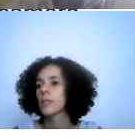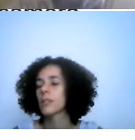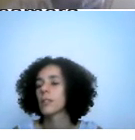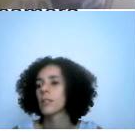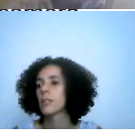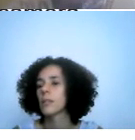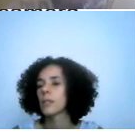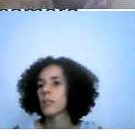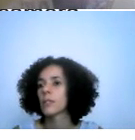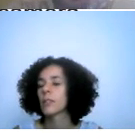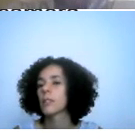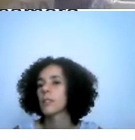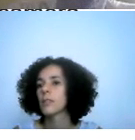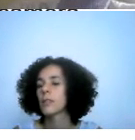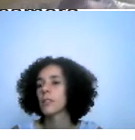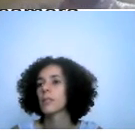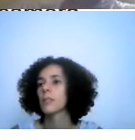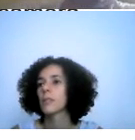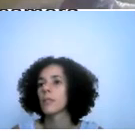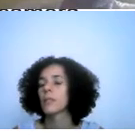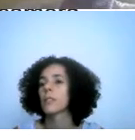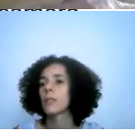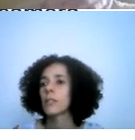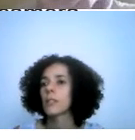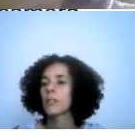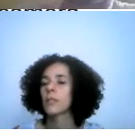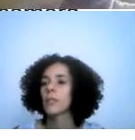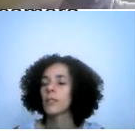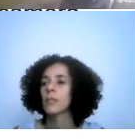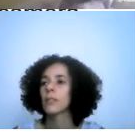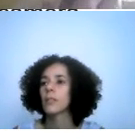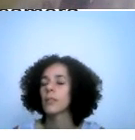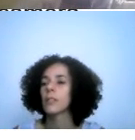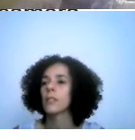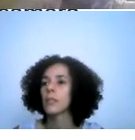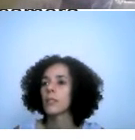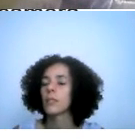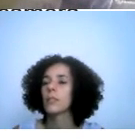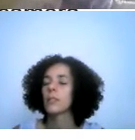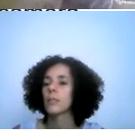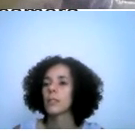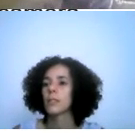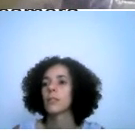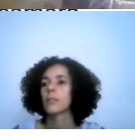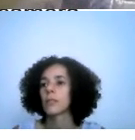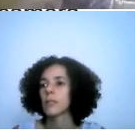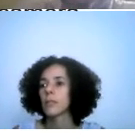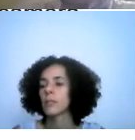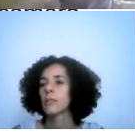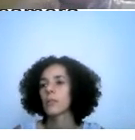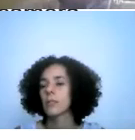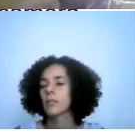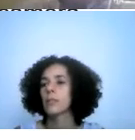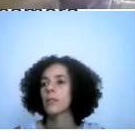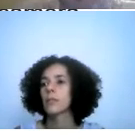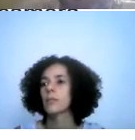como o Marino destacou anteriormente, que essa ação ela deve ser executada logo no início do processo de estabilização